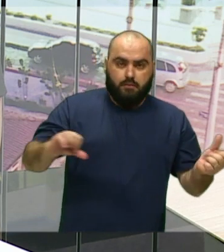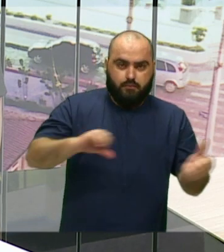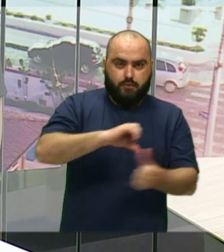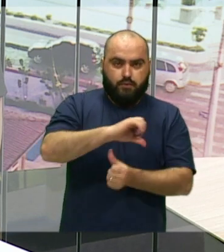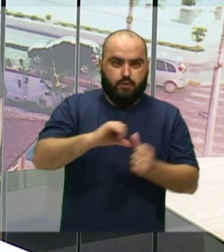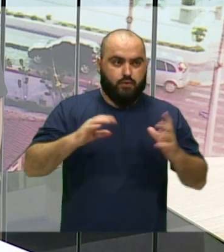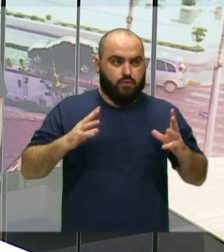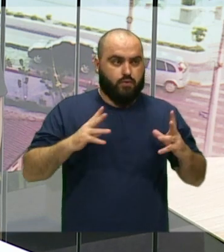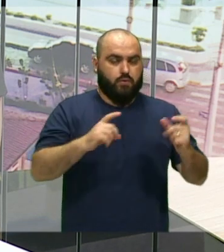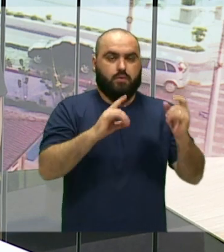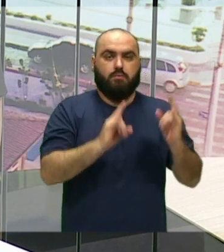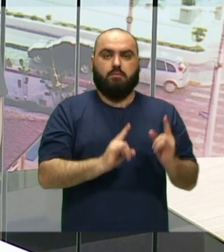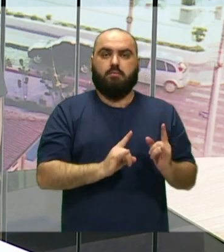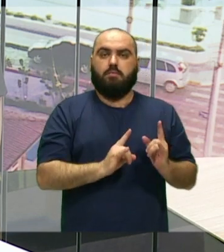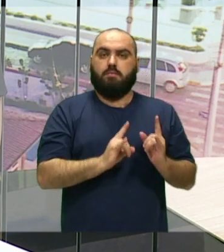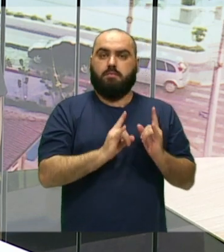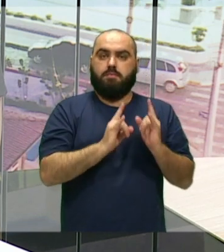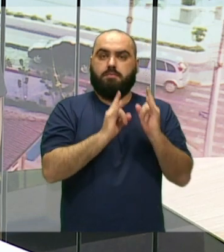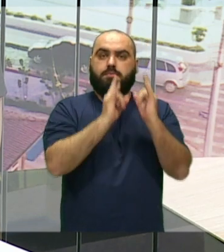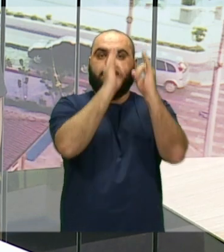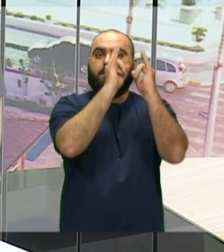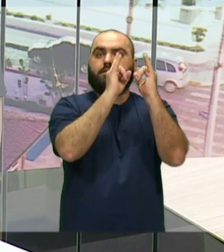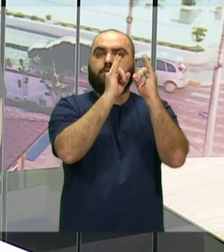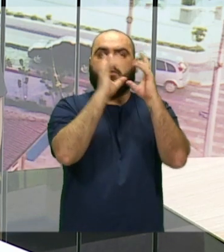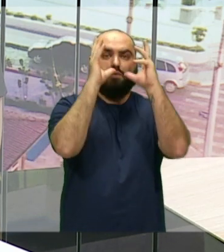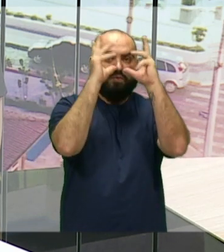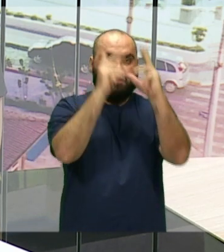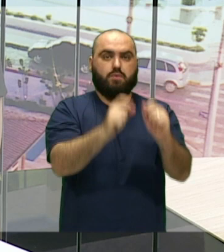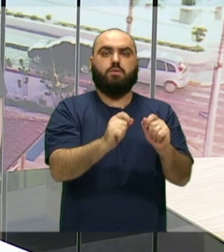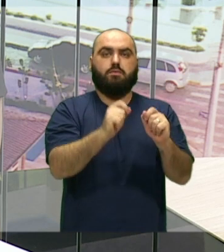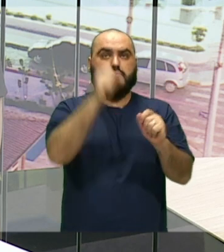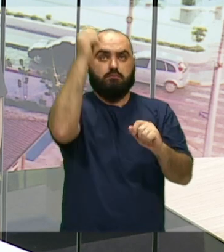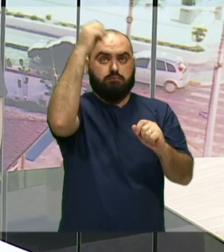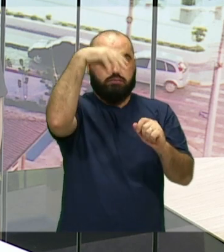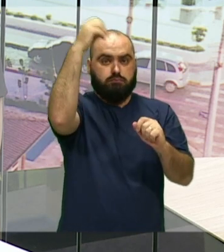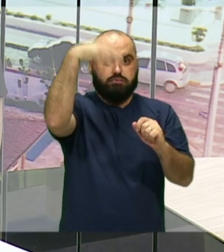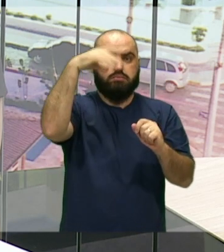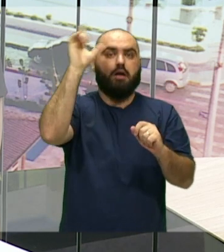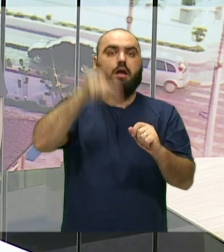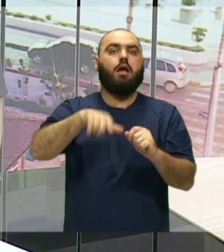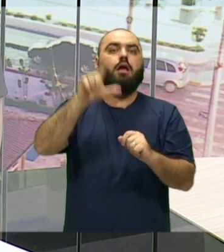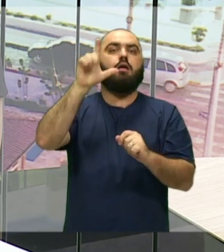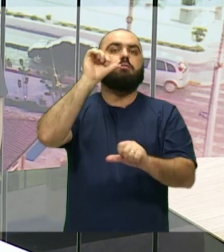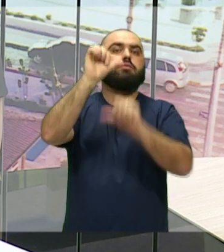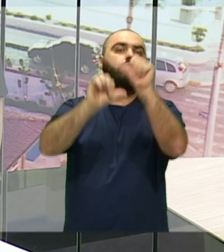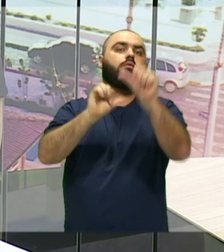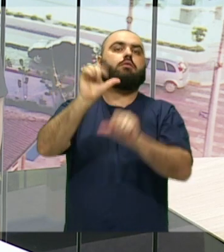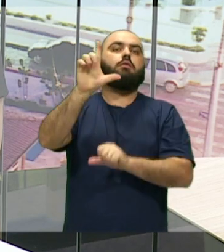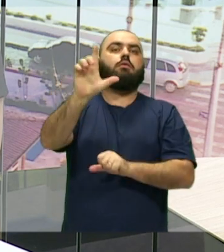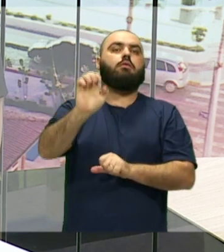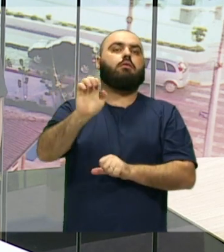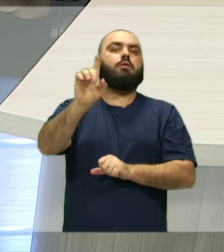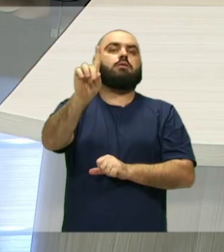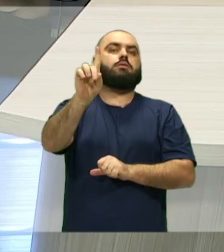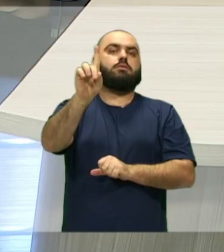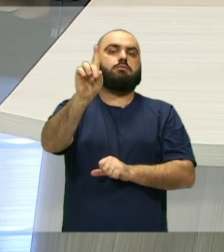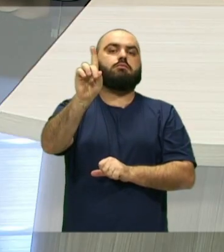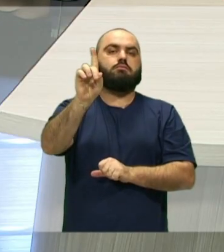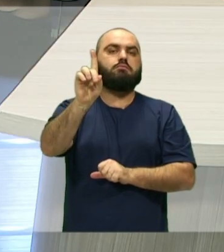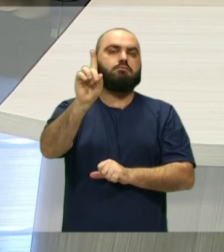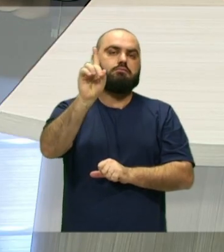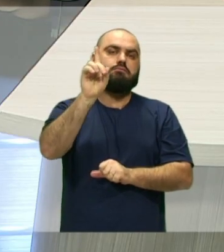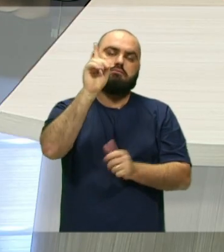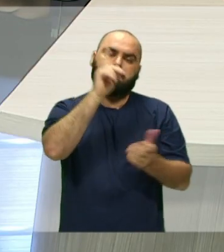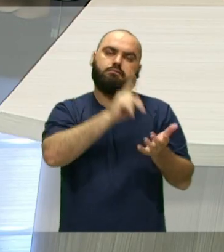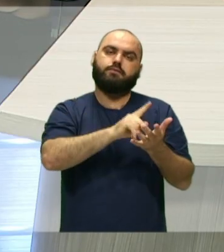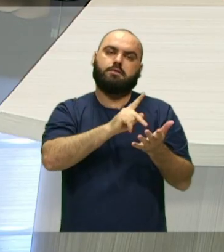inteira do prédio né da de todas todas as luminárias eh que também ajuda